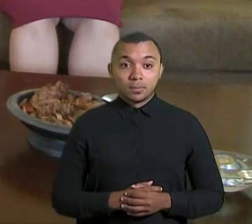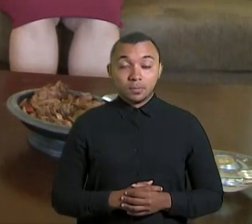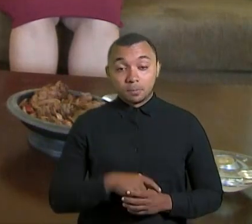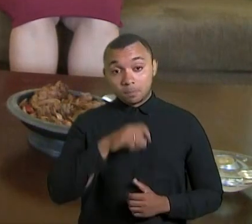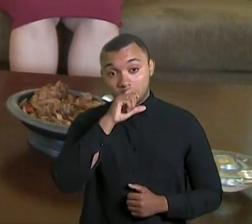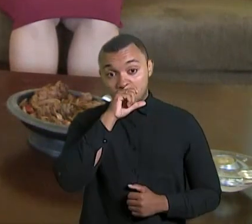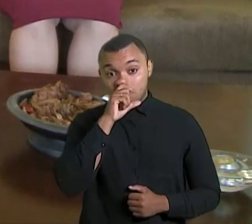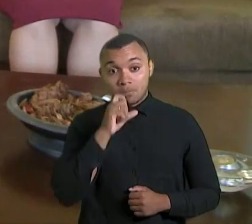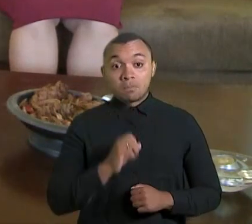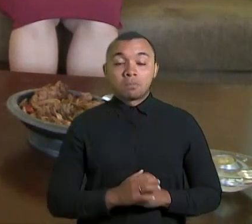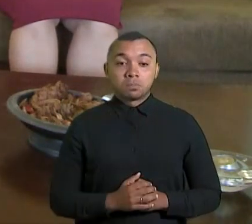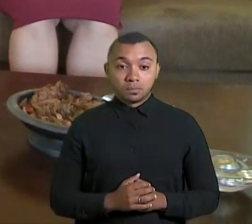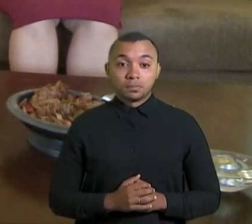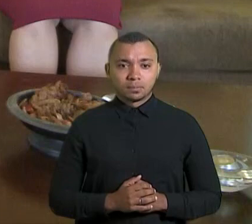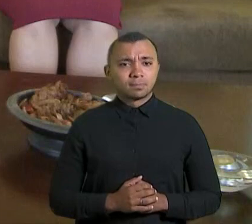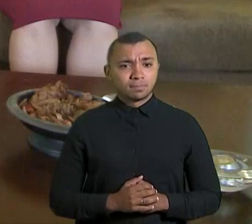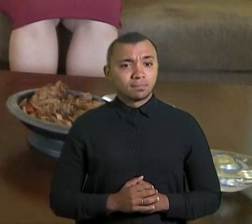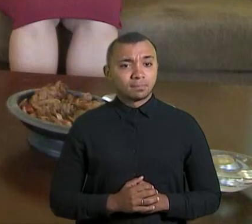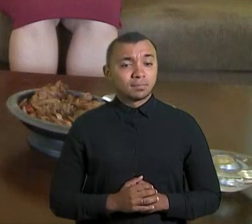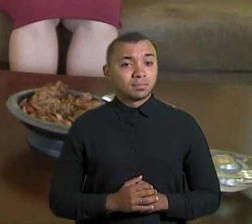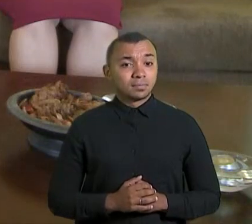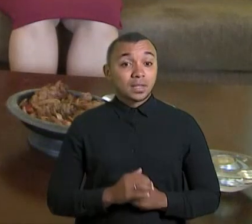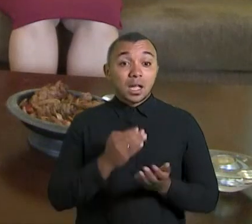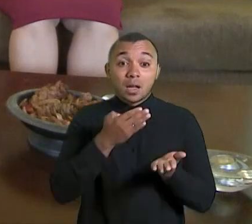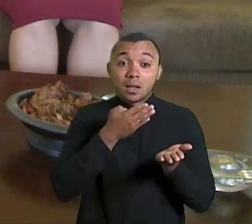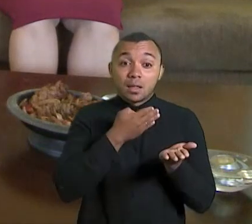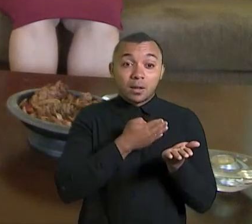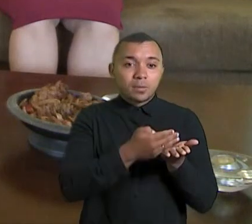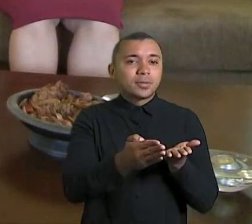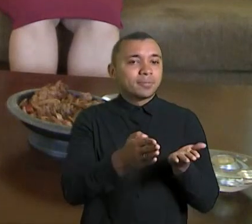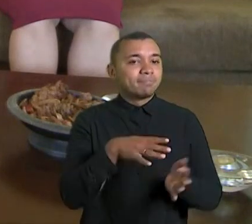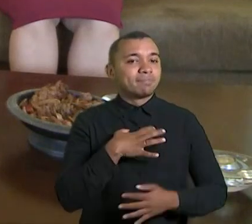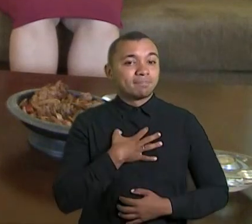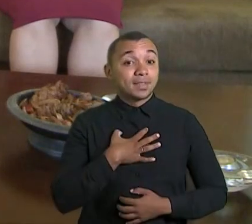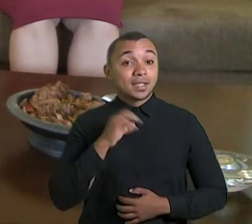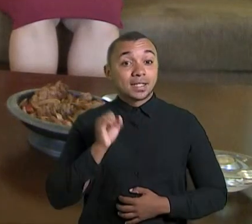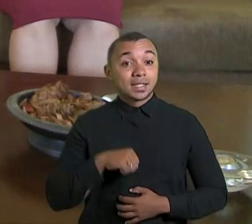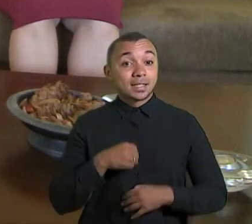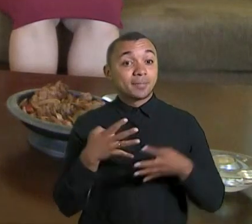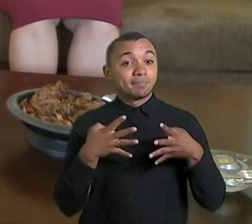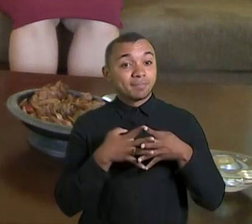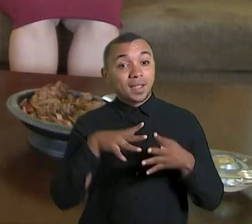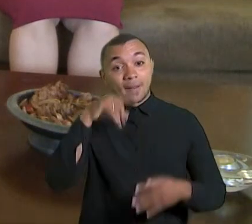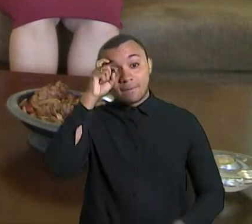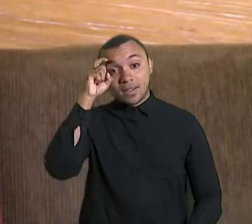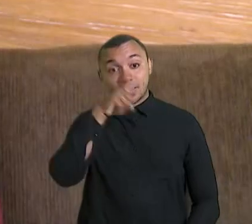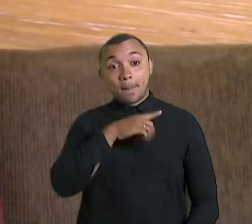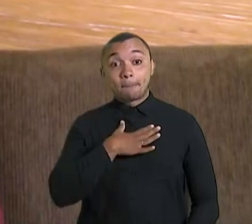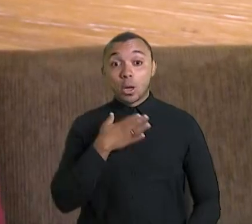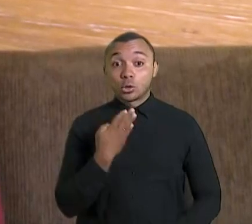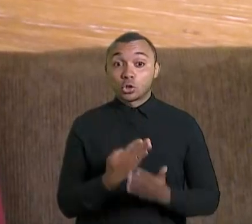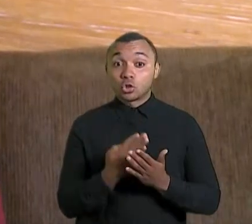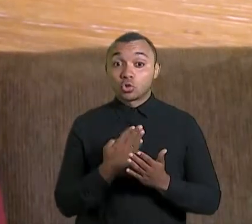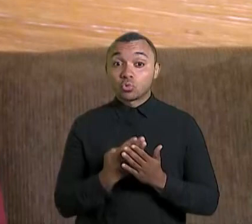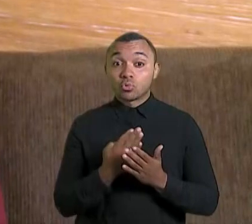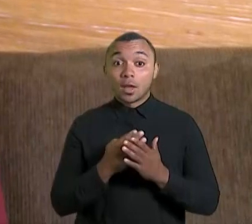Um pouco, né? Sempre no início tem suas dificuldades. Eu estudei até o 8º ano